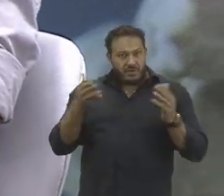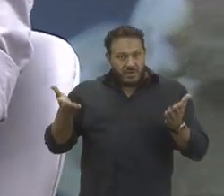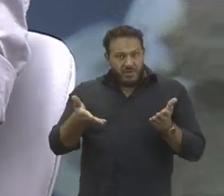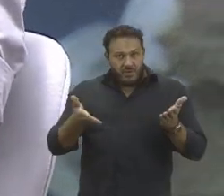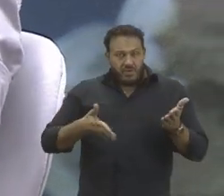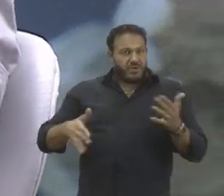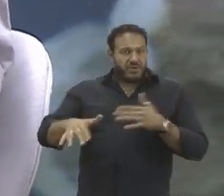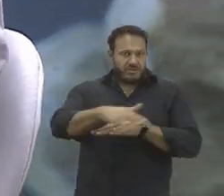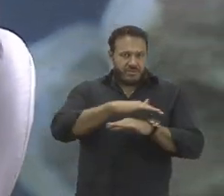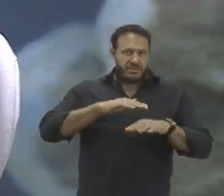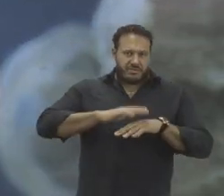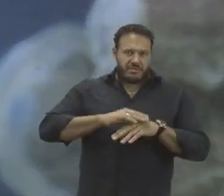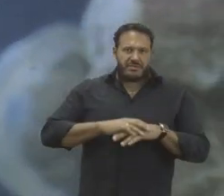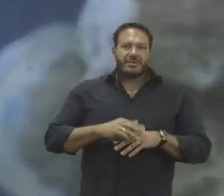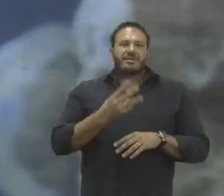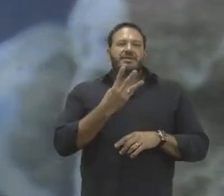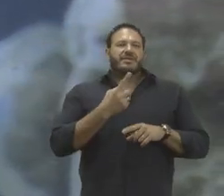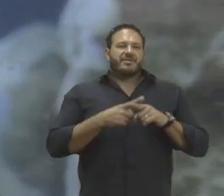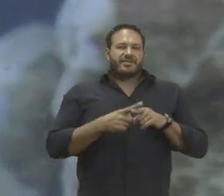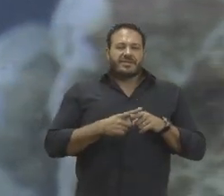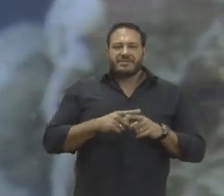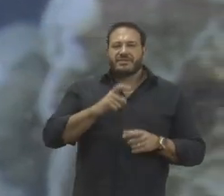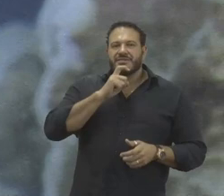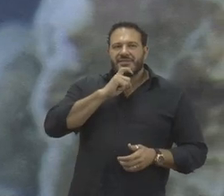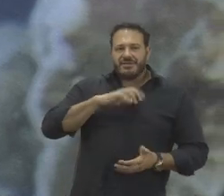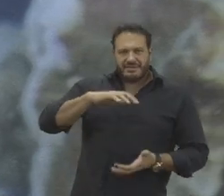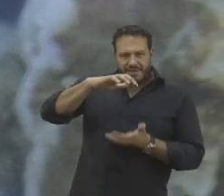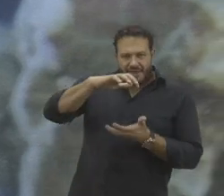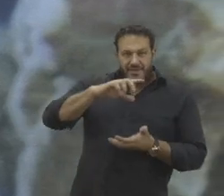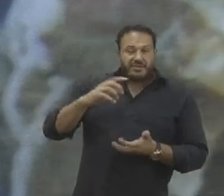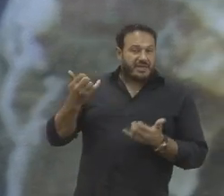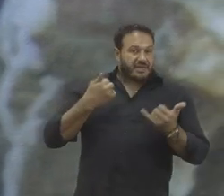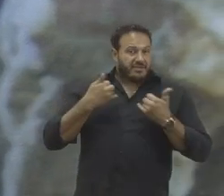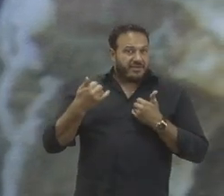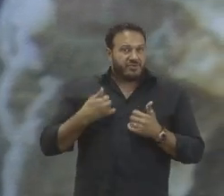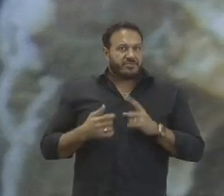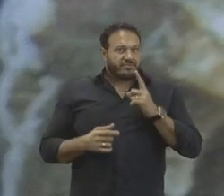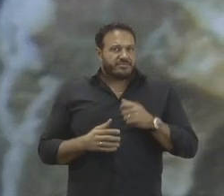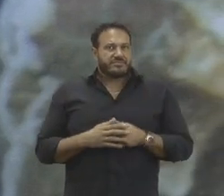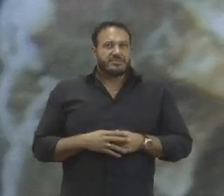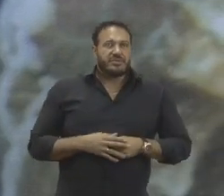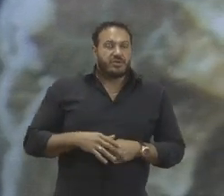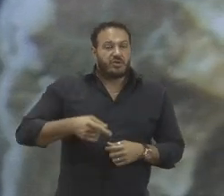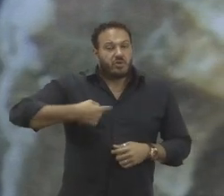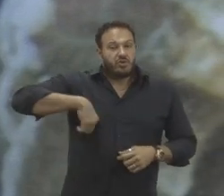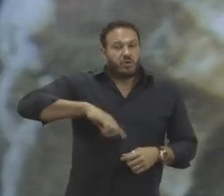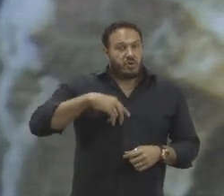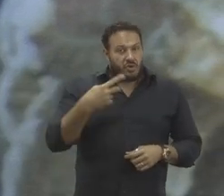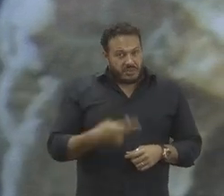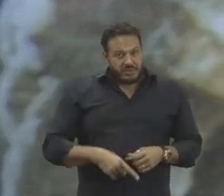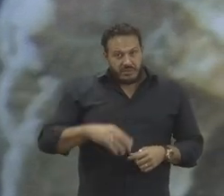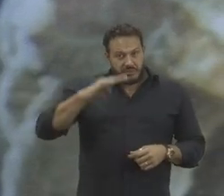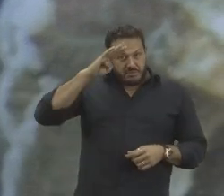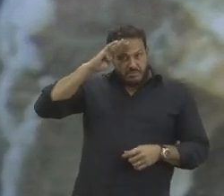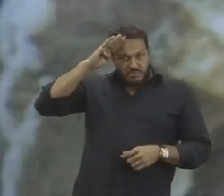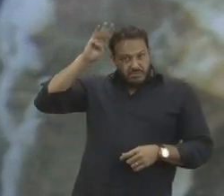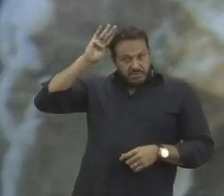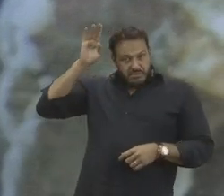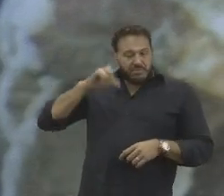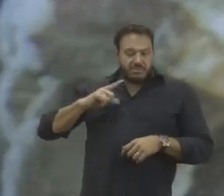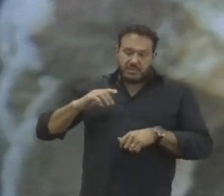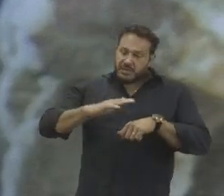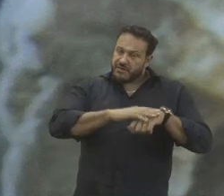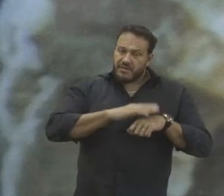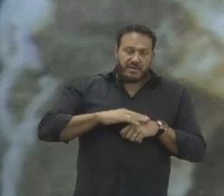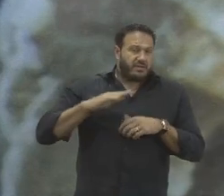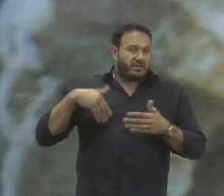do do do três vezes Ártico e ele ele me disse Ernesto nós aqui na academia fizemos o que havia para fazer